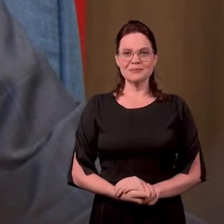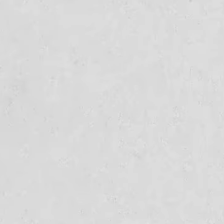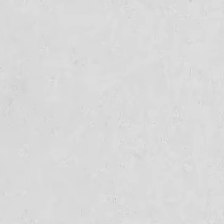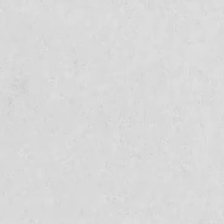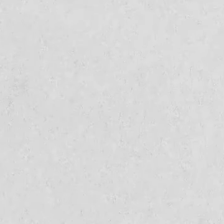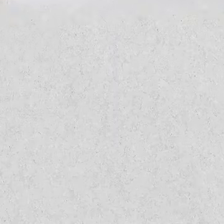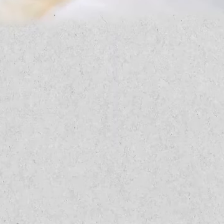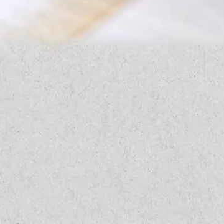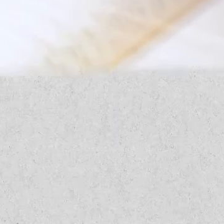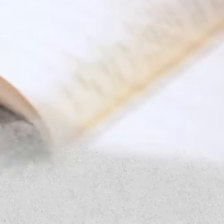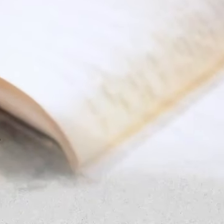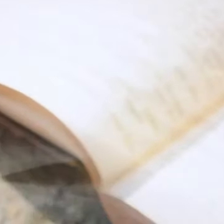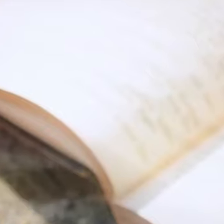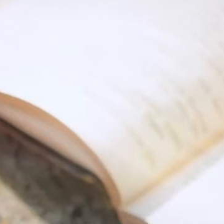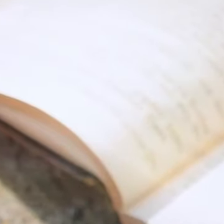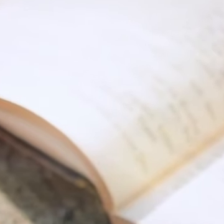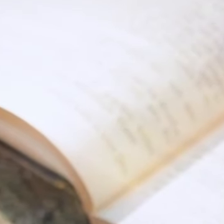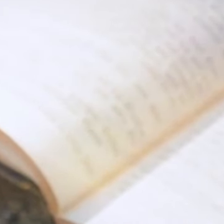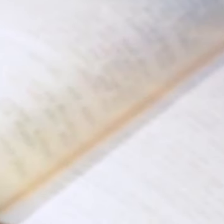vinheta.